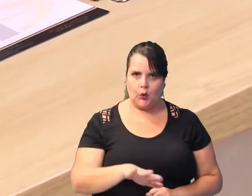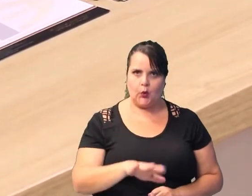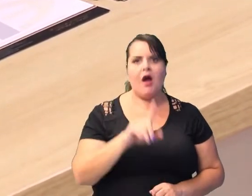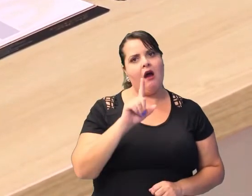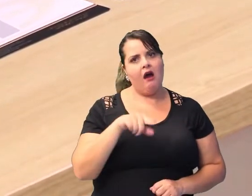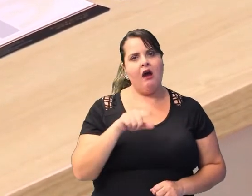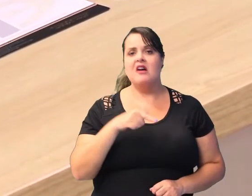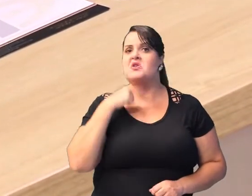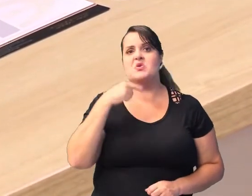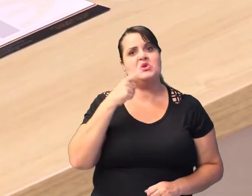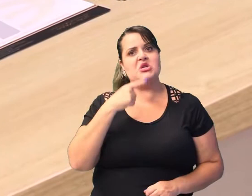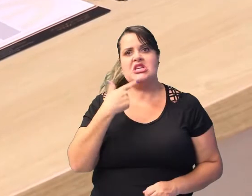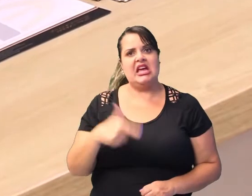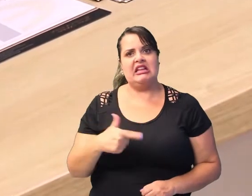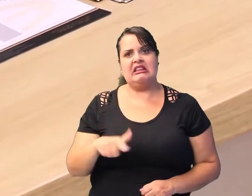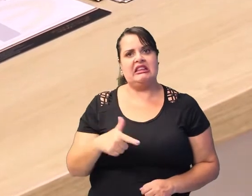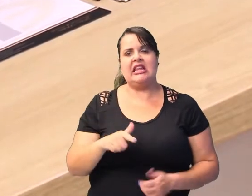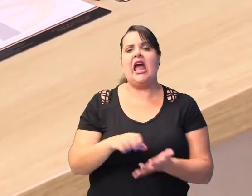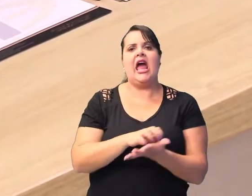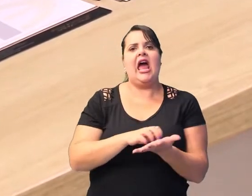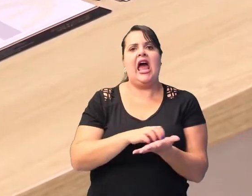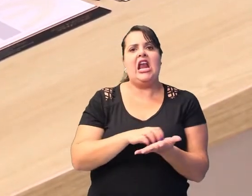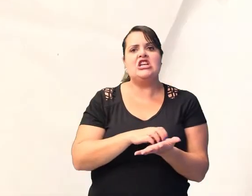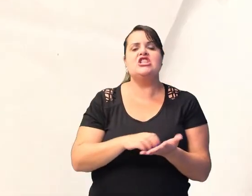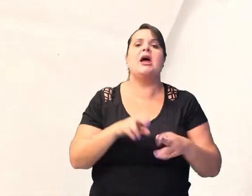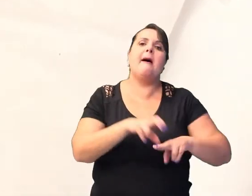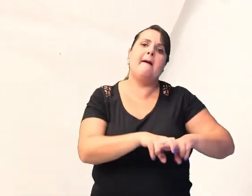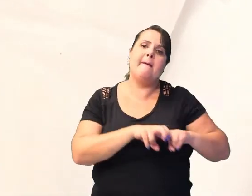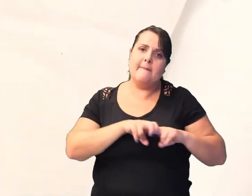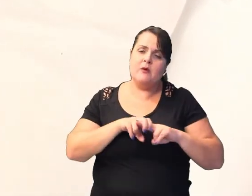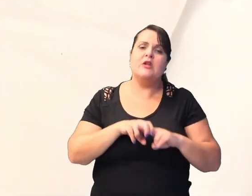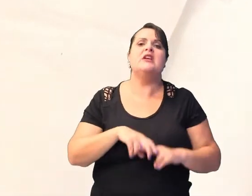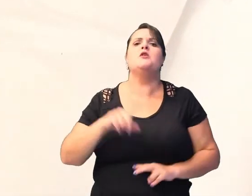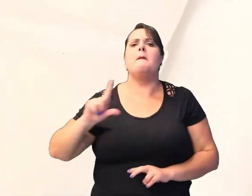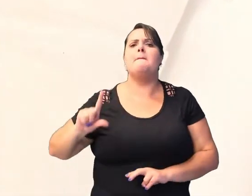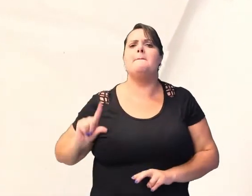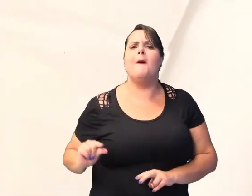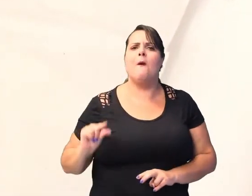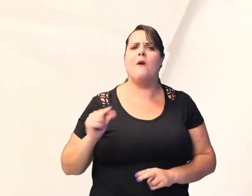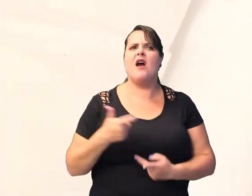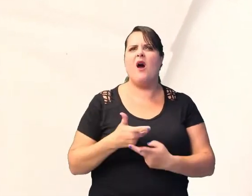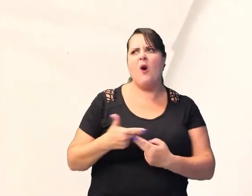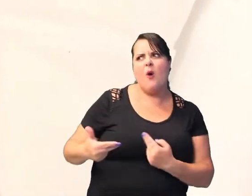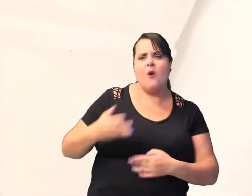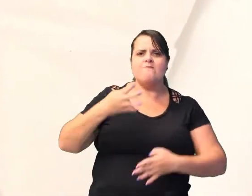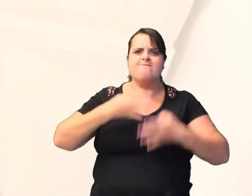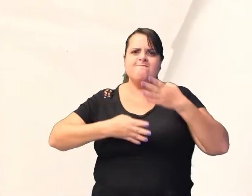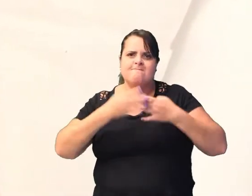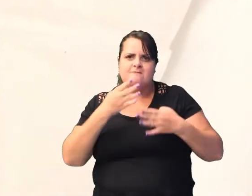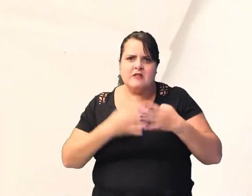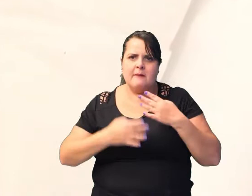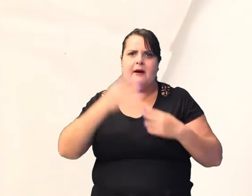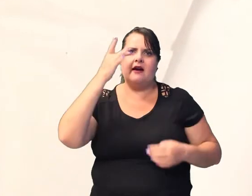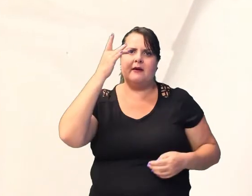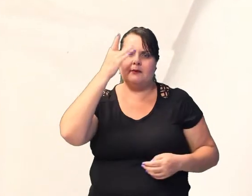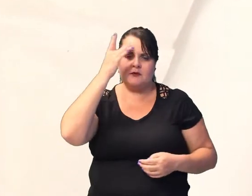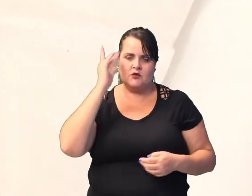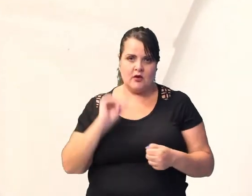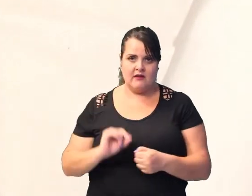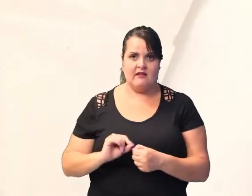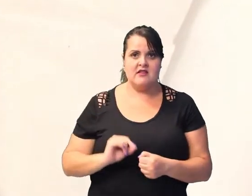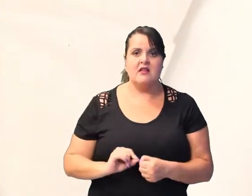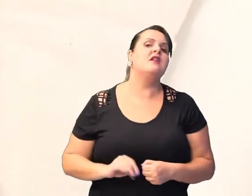carbônico então ninguém é alérgico a essa substância por isso esse tratamento apresenta pouquinho de efeitos colaterais e contra indicações